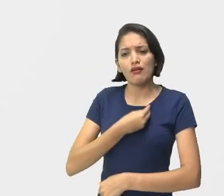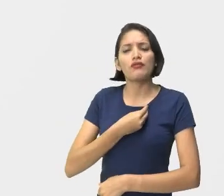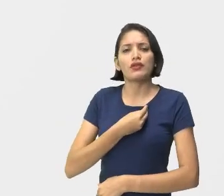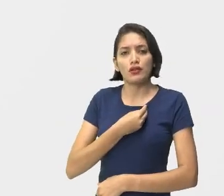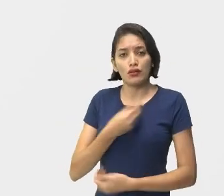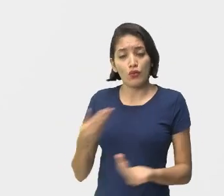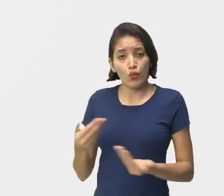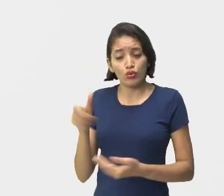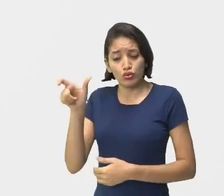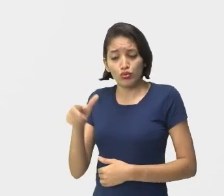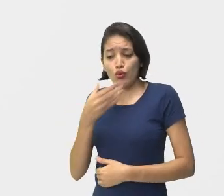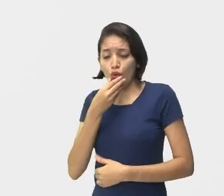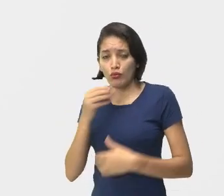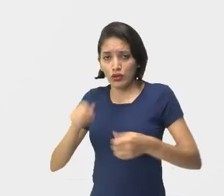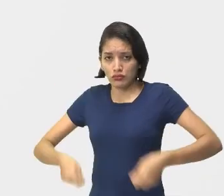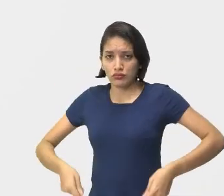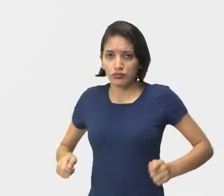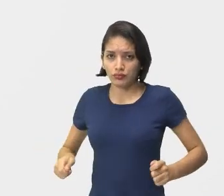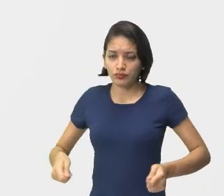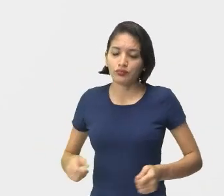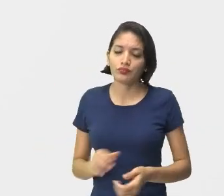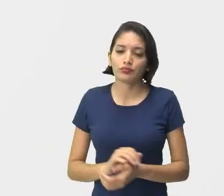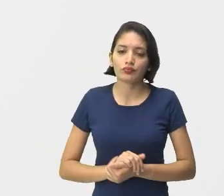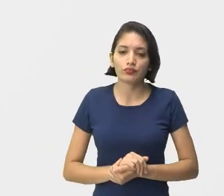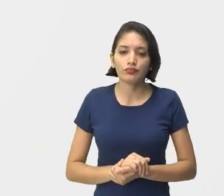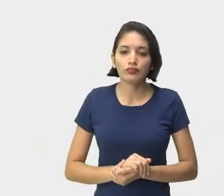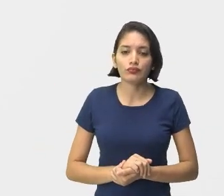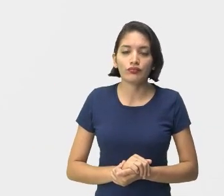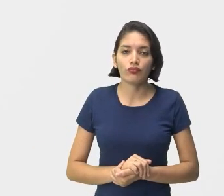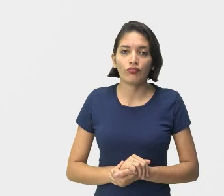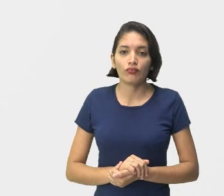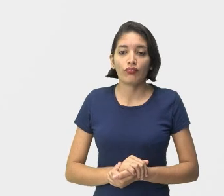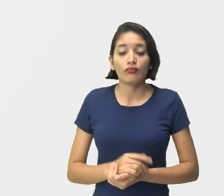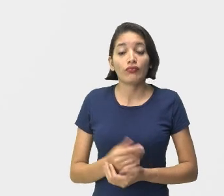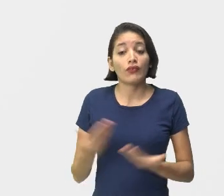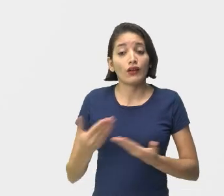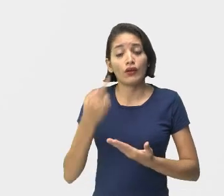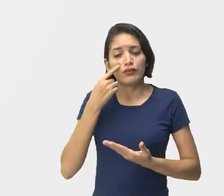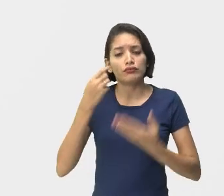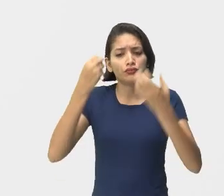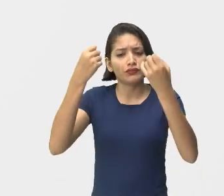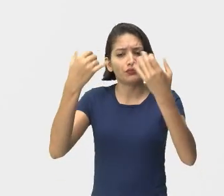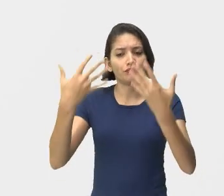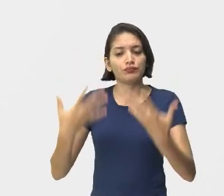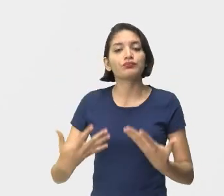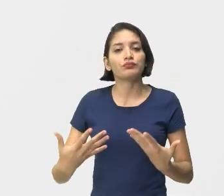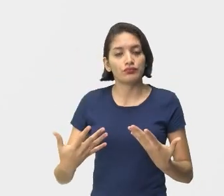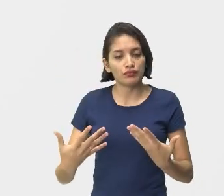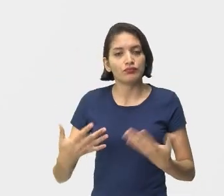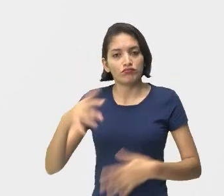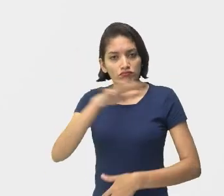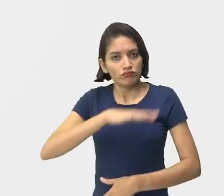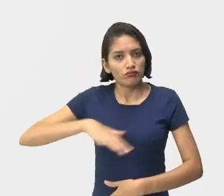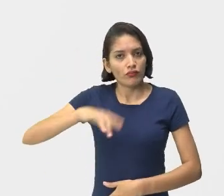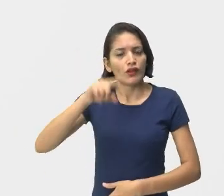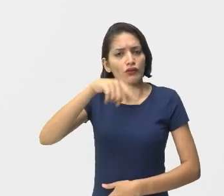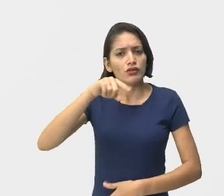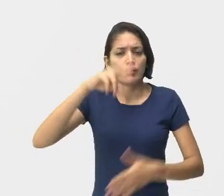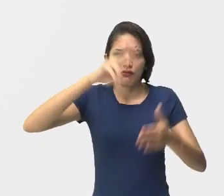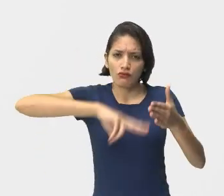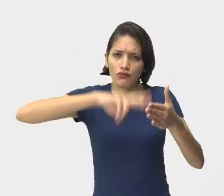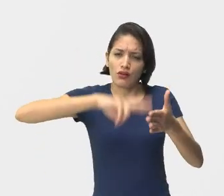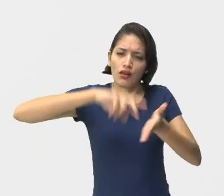cadeirante hoje? Então vamos lá para o nosso comentário aqui geral, que vocês vão lendo